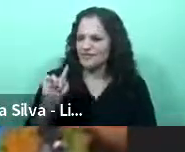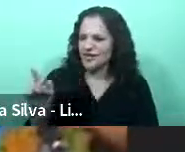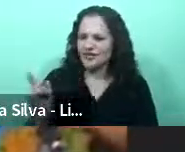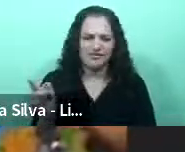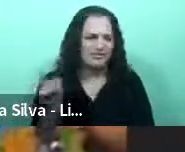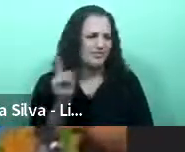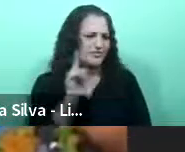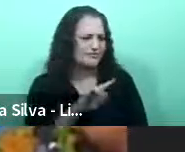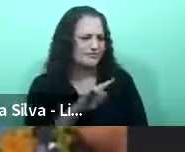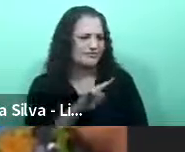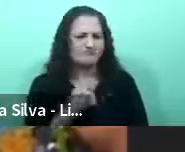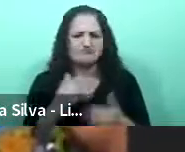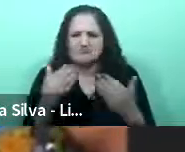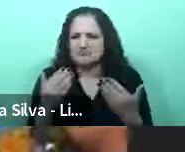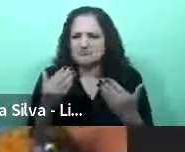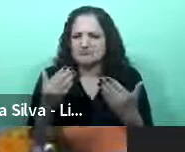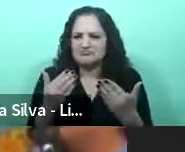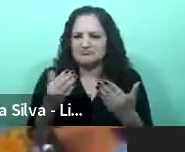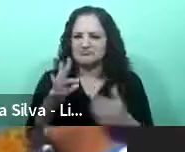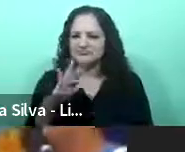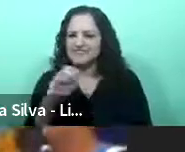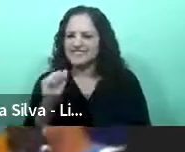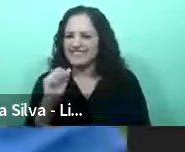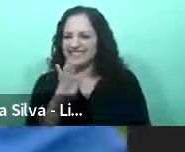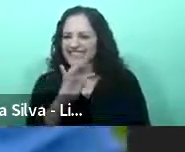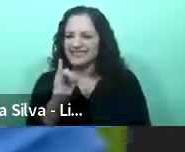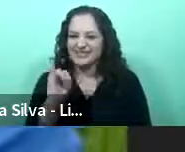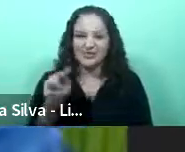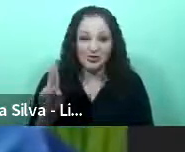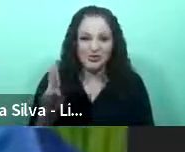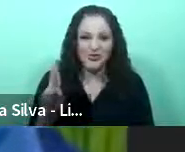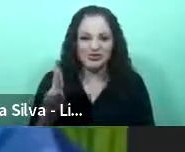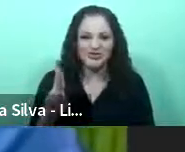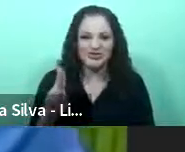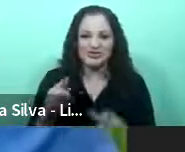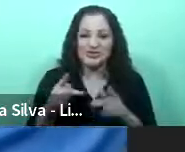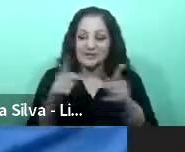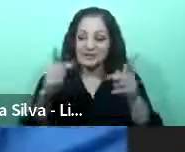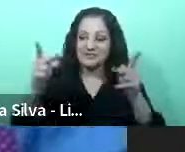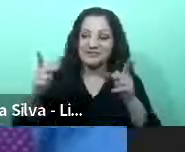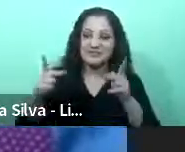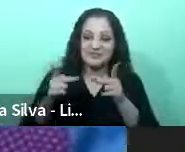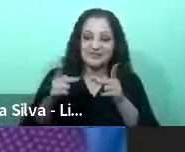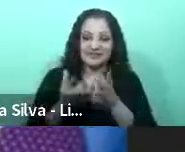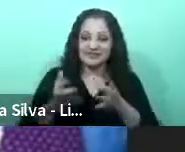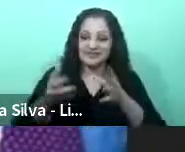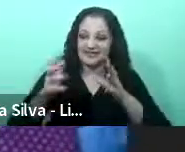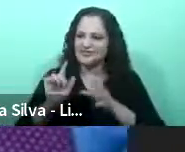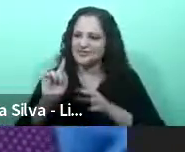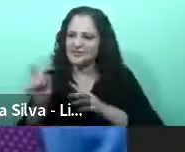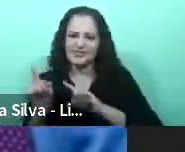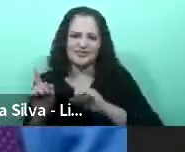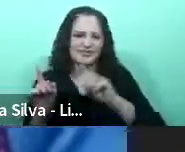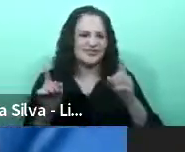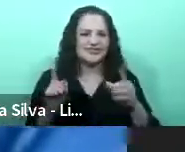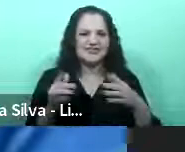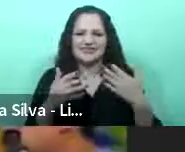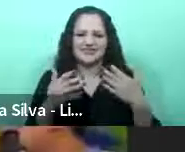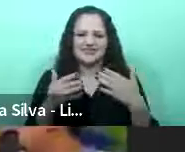brincadeira, tatu, panela, foi tu, foi ela. Vamos preparar pra andoleta, lê petit, petit,